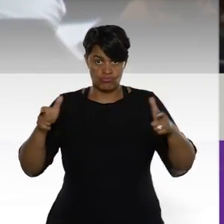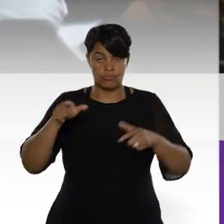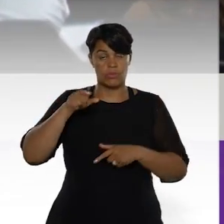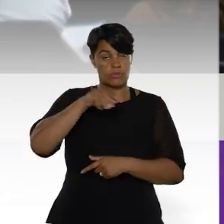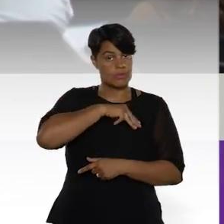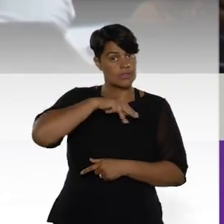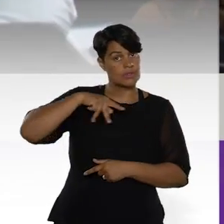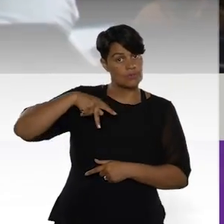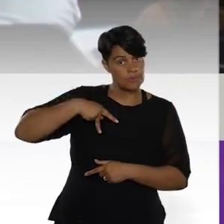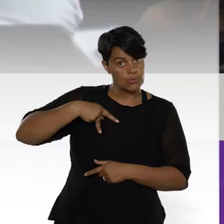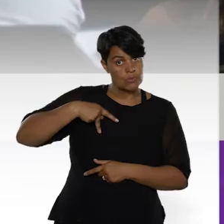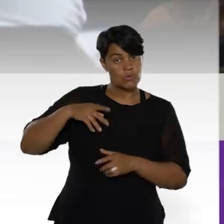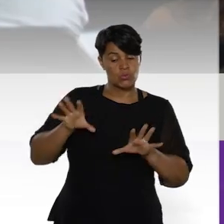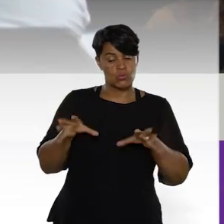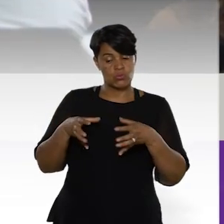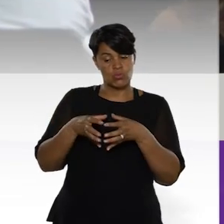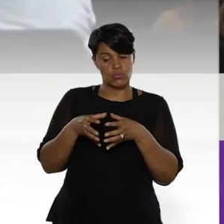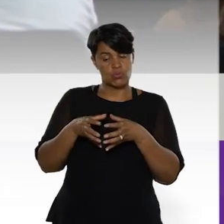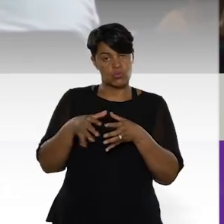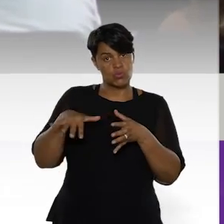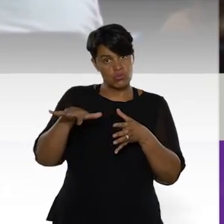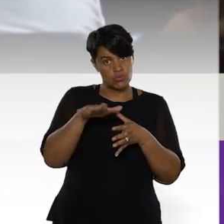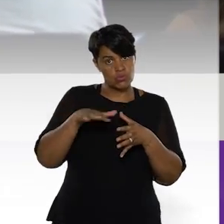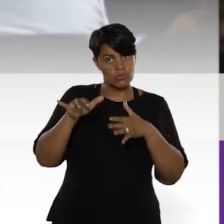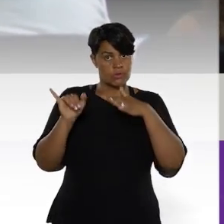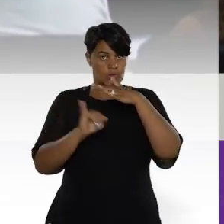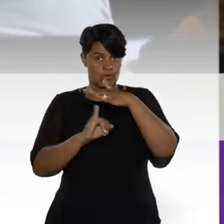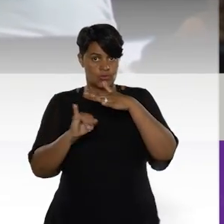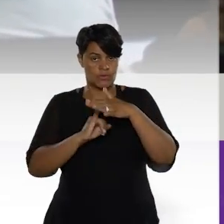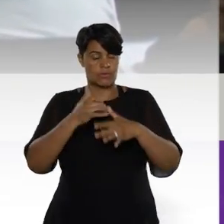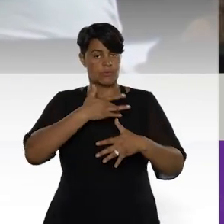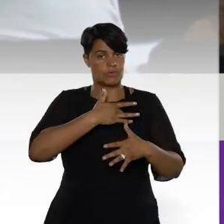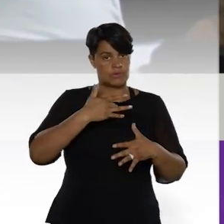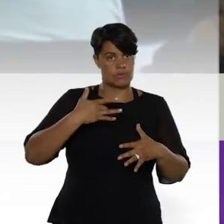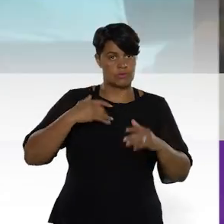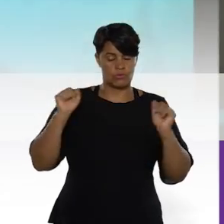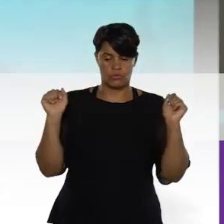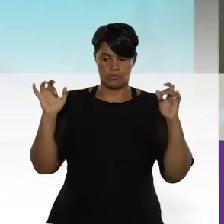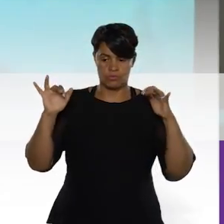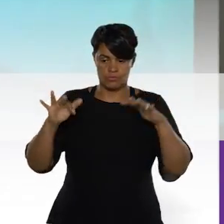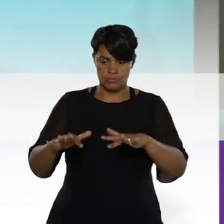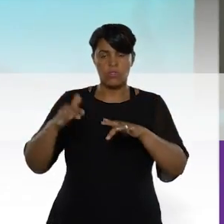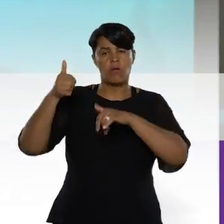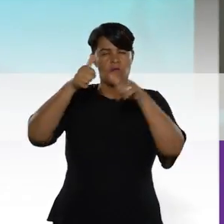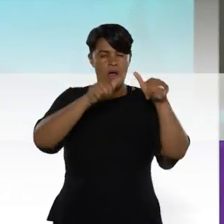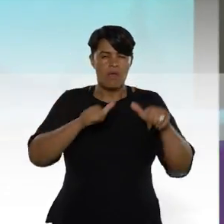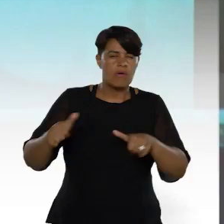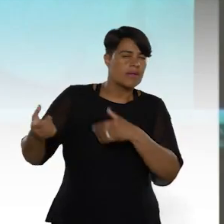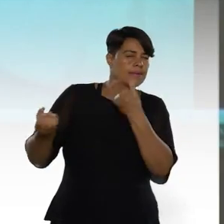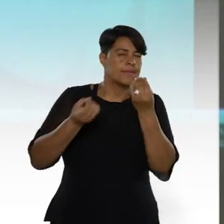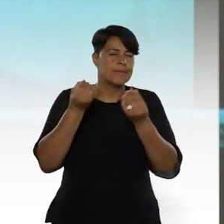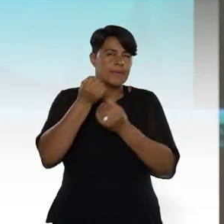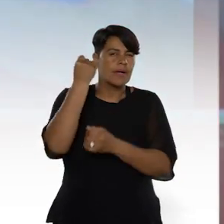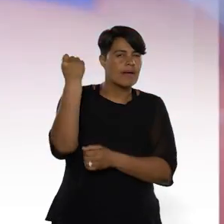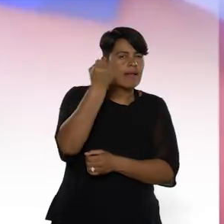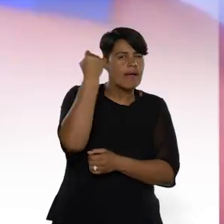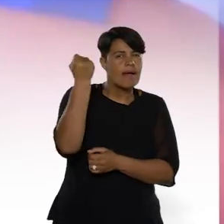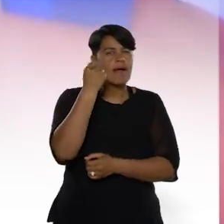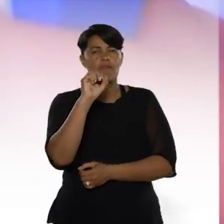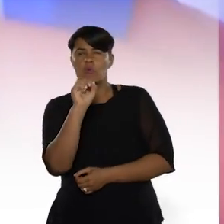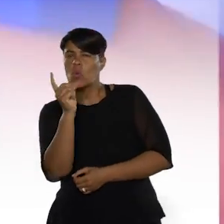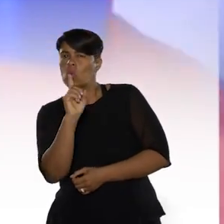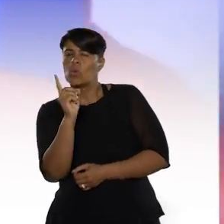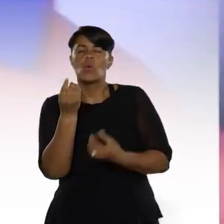Público Federal se reuniu com o poder público e instituições da área da saúde para avaliar a gravidade da situação e